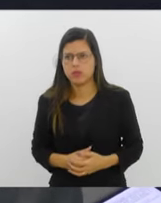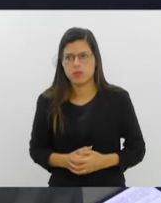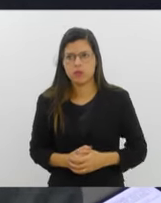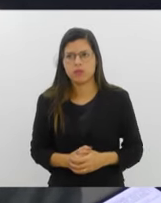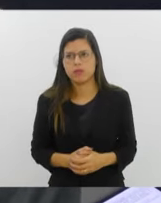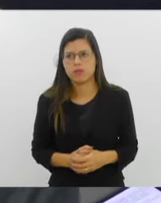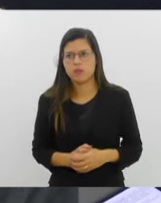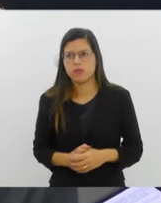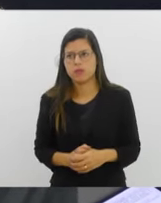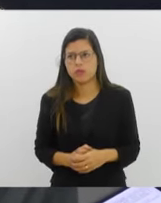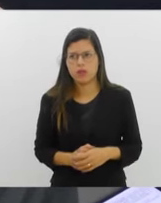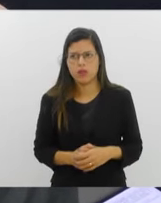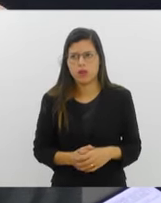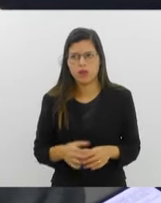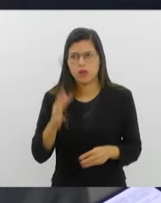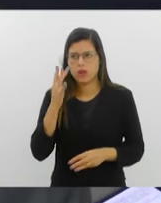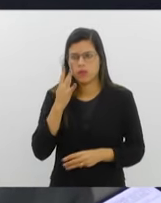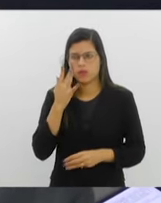só acho o seguinte.